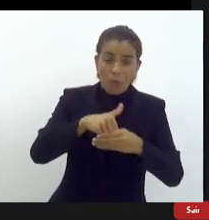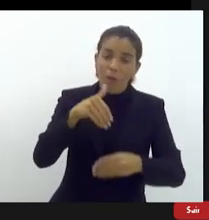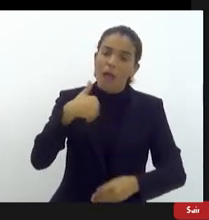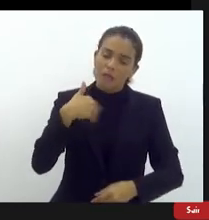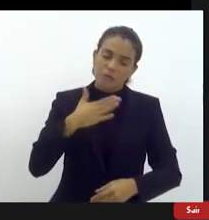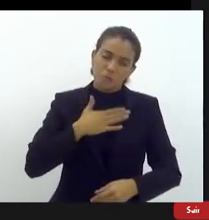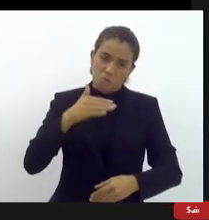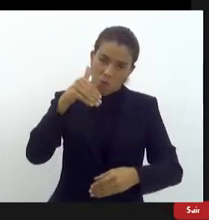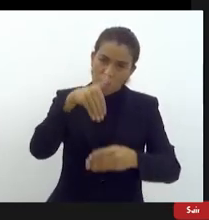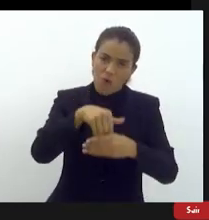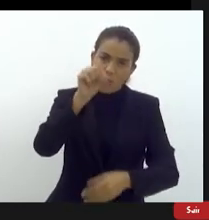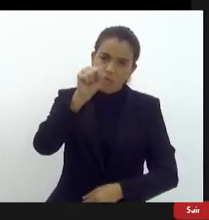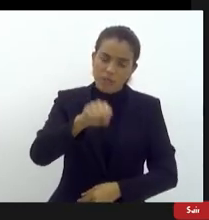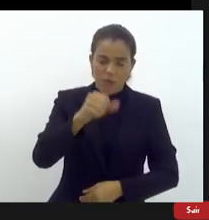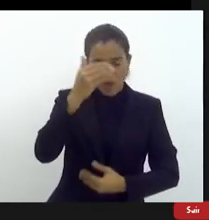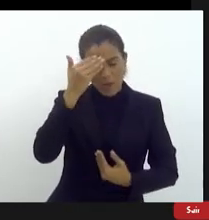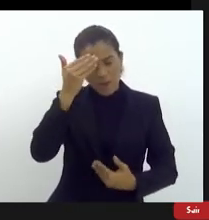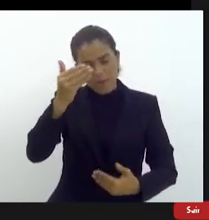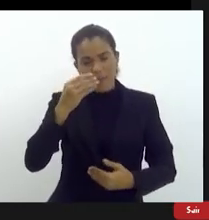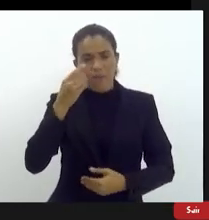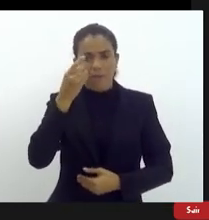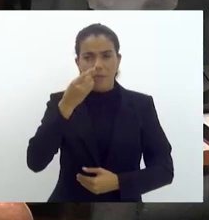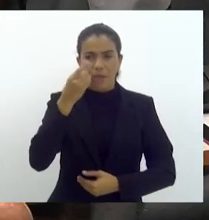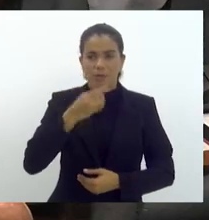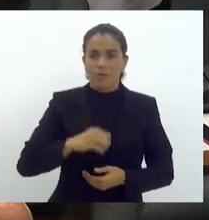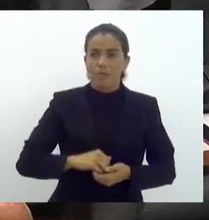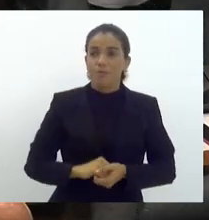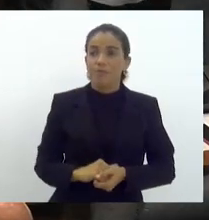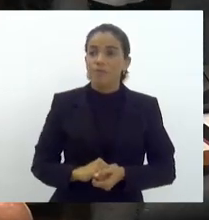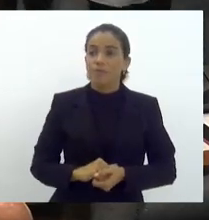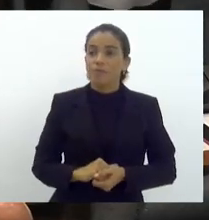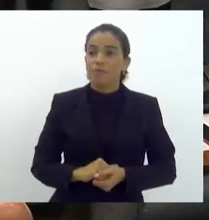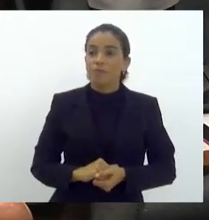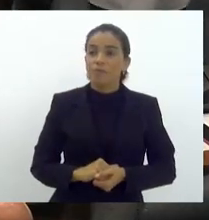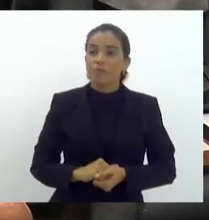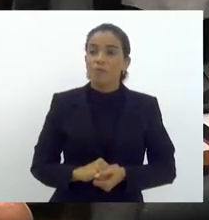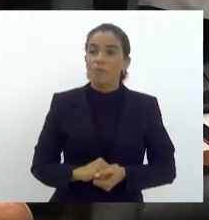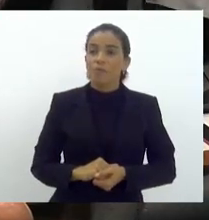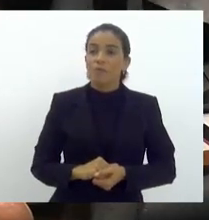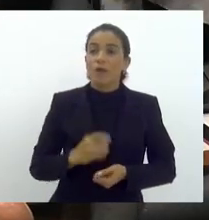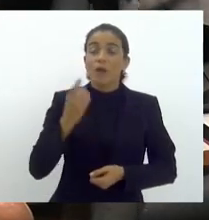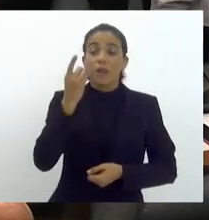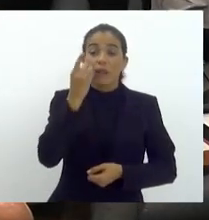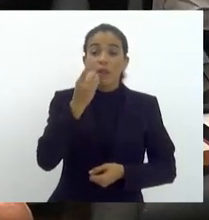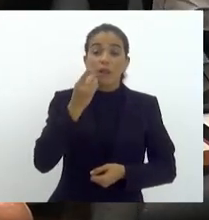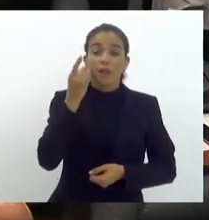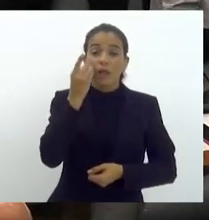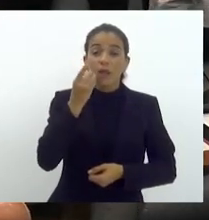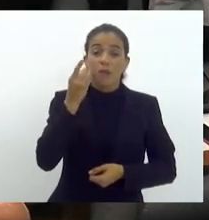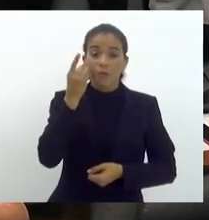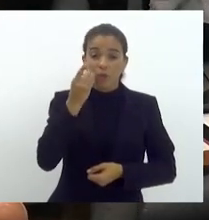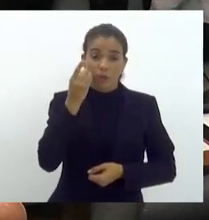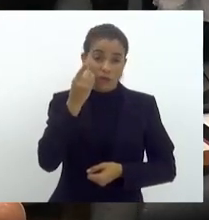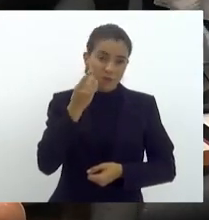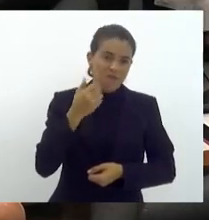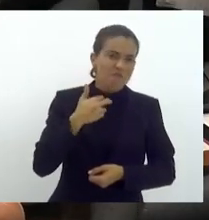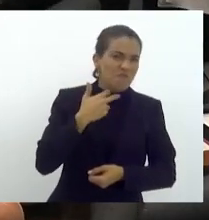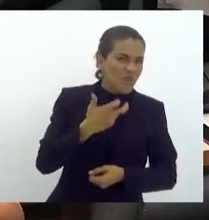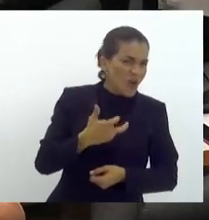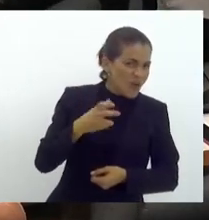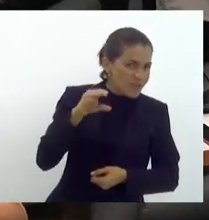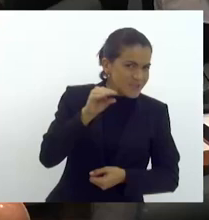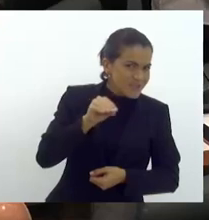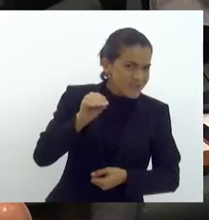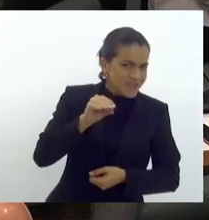meu voto É sim muito obrigado Deputado Gualberto deputada Marina deputada pela voz deputada